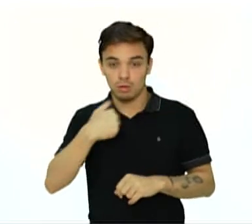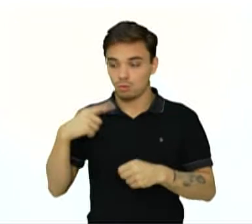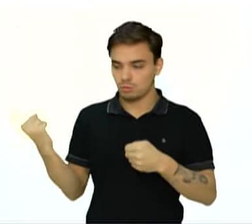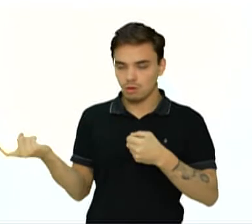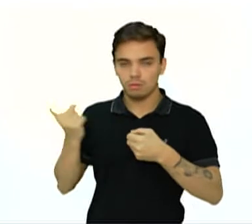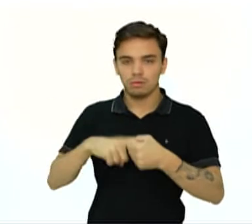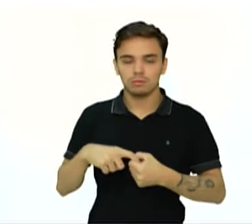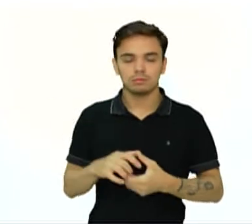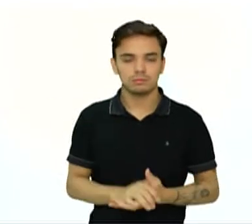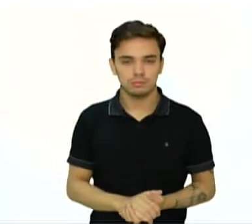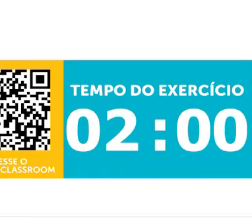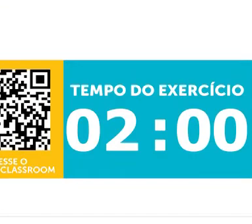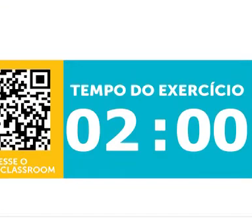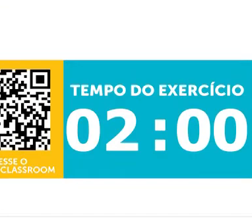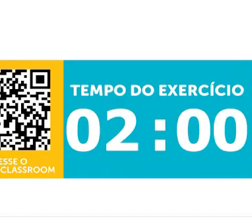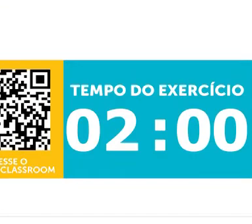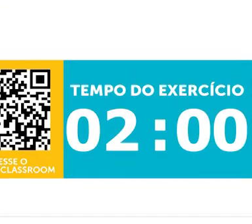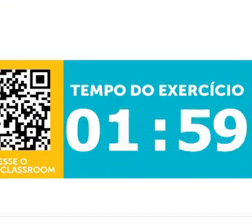corrigir.